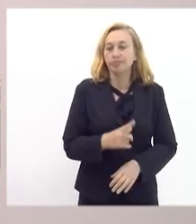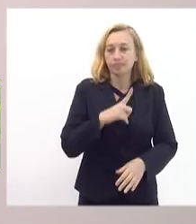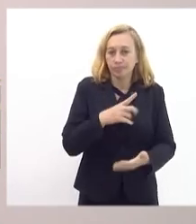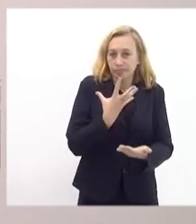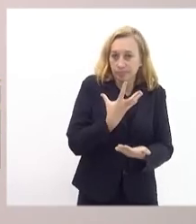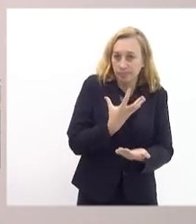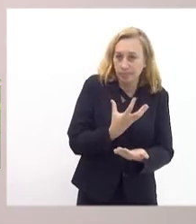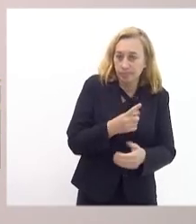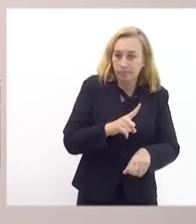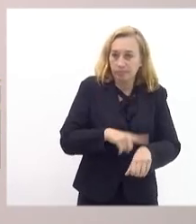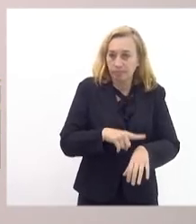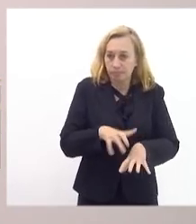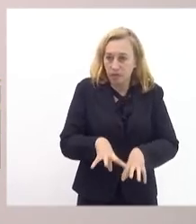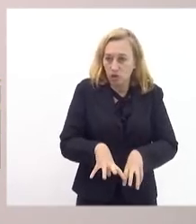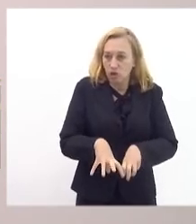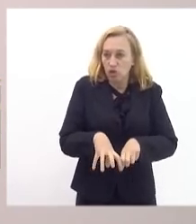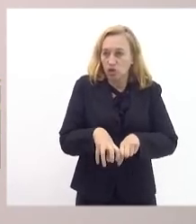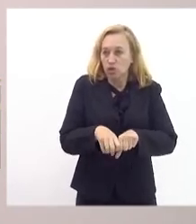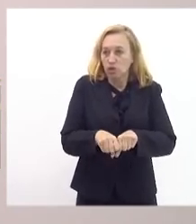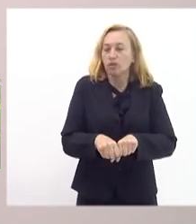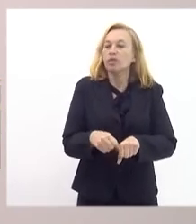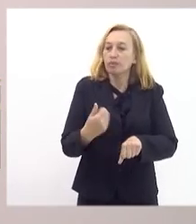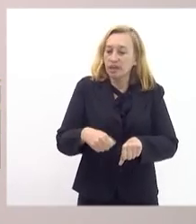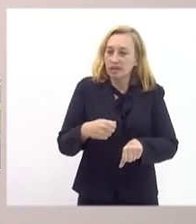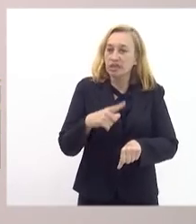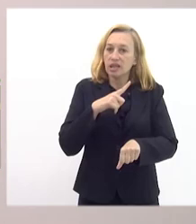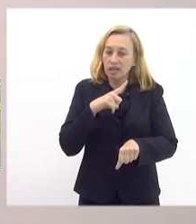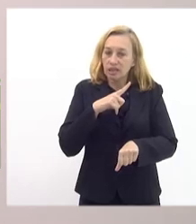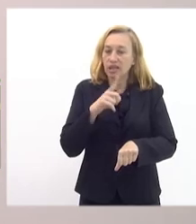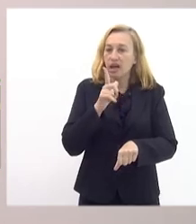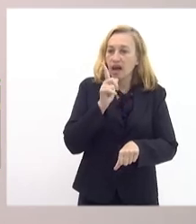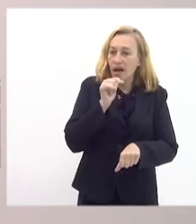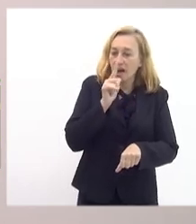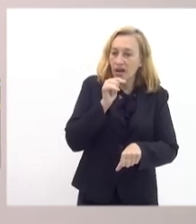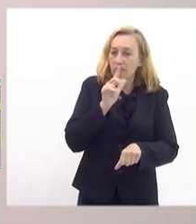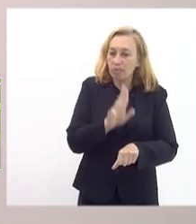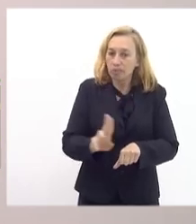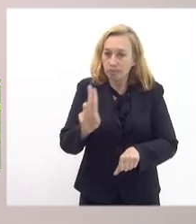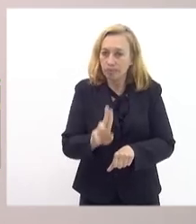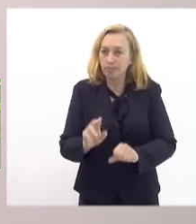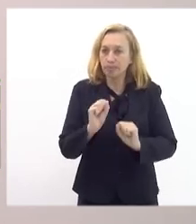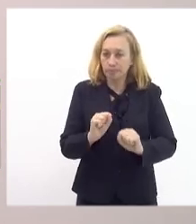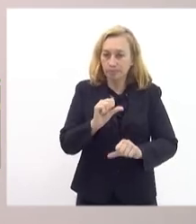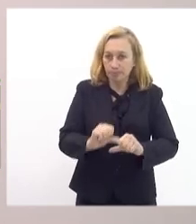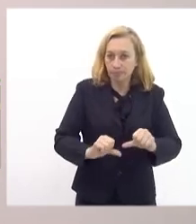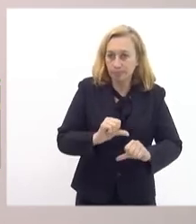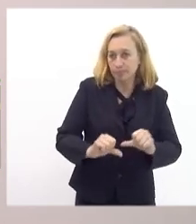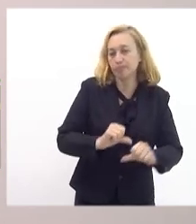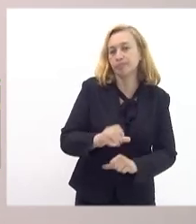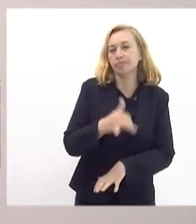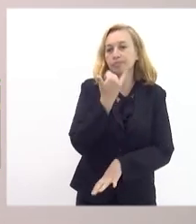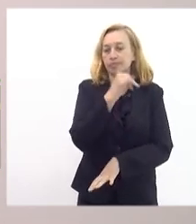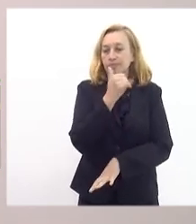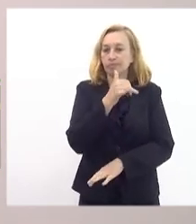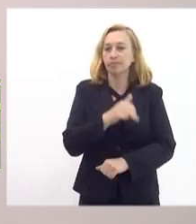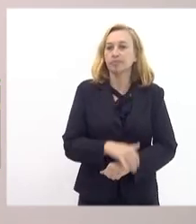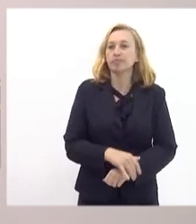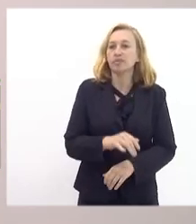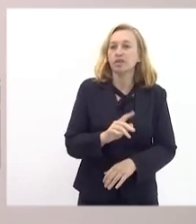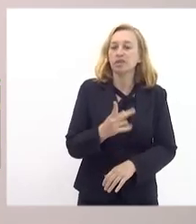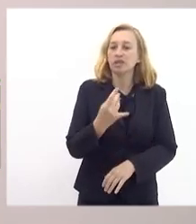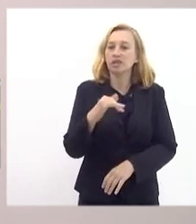seca a gente tem a água para que a gente possa utilizar Lembrando que a as hidrelétricas